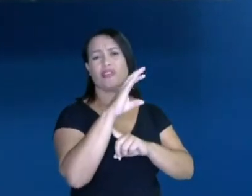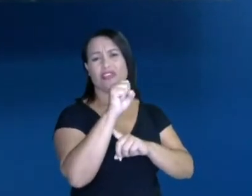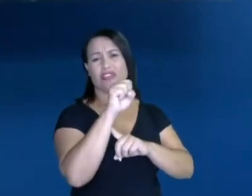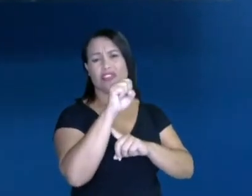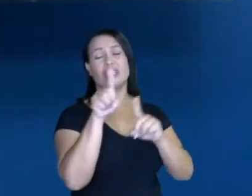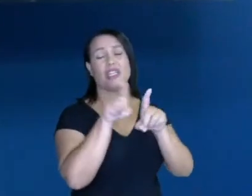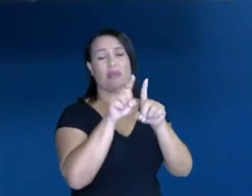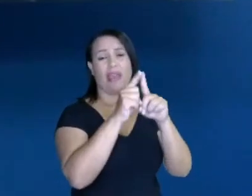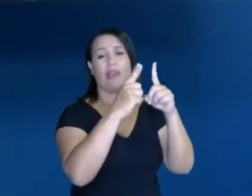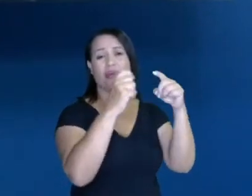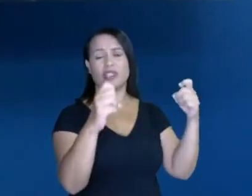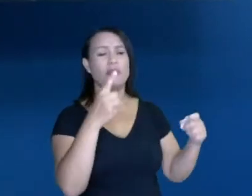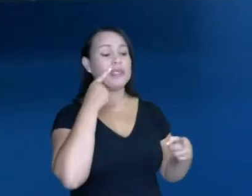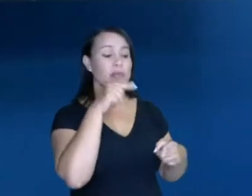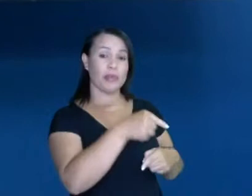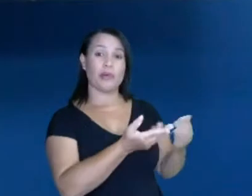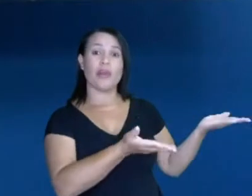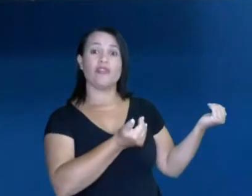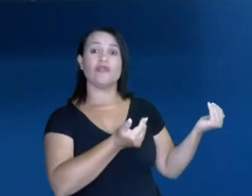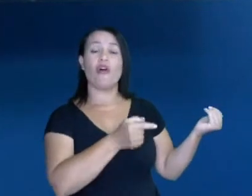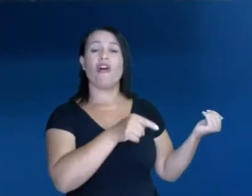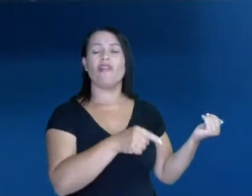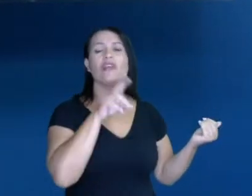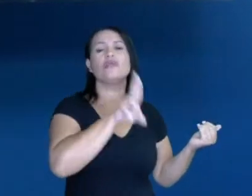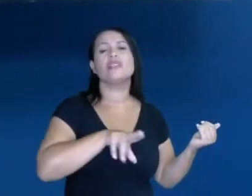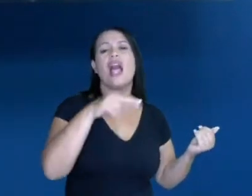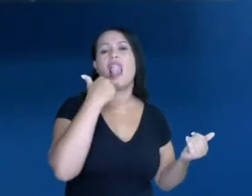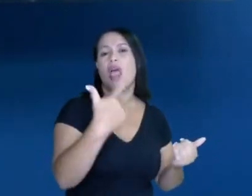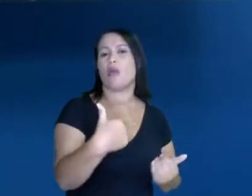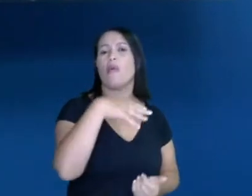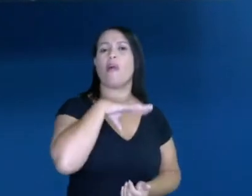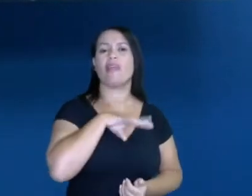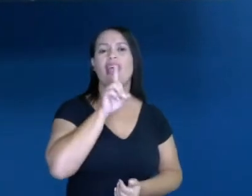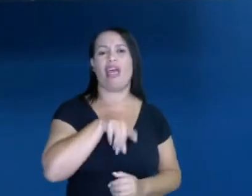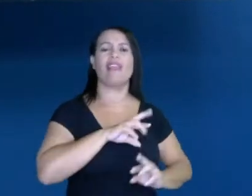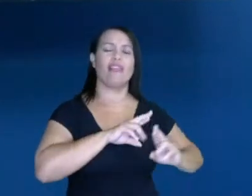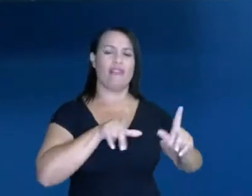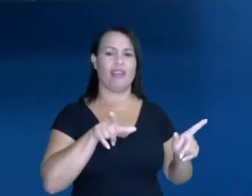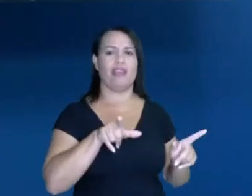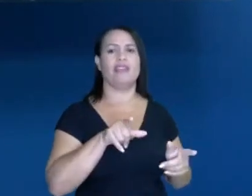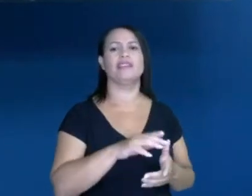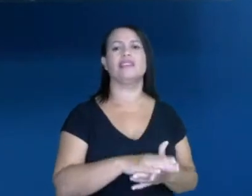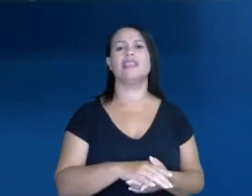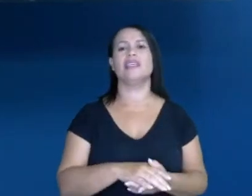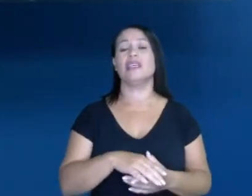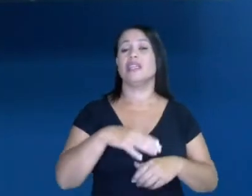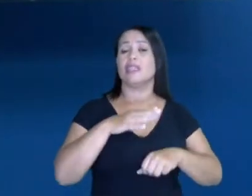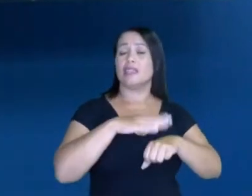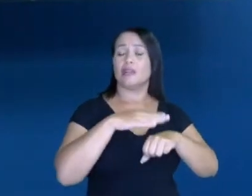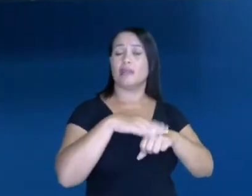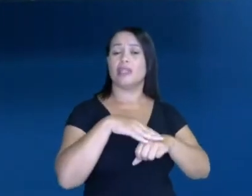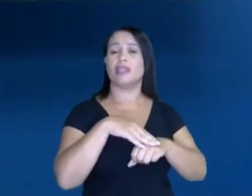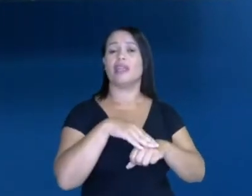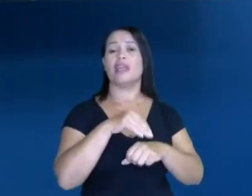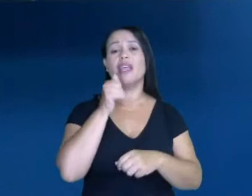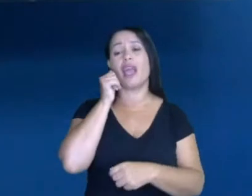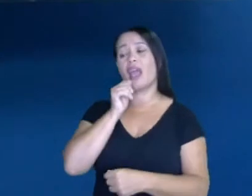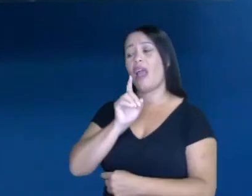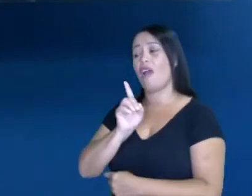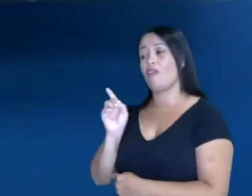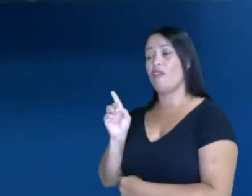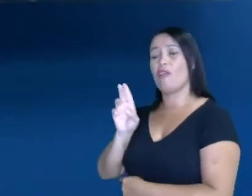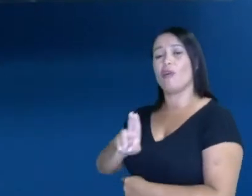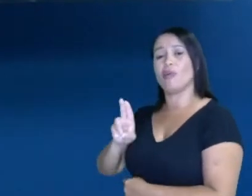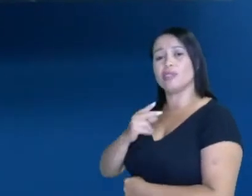jovem, a forma dela utilizar a língua portuguesa é diferente da forma que a avó utiliza a língua.